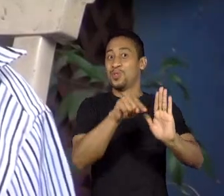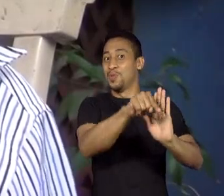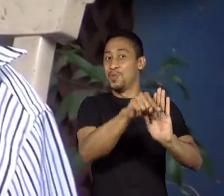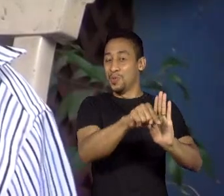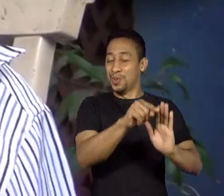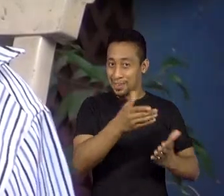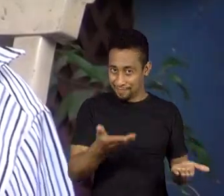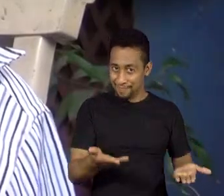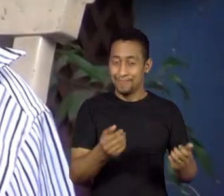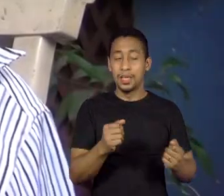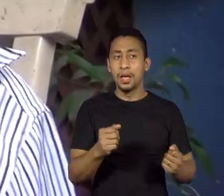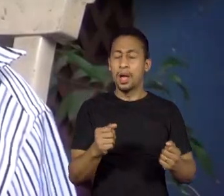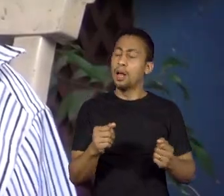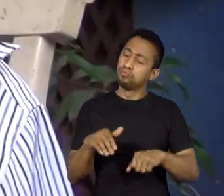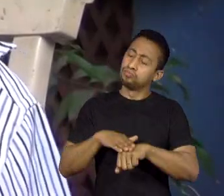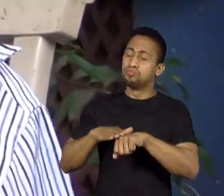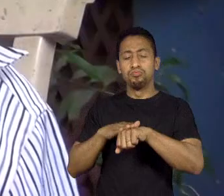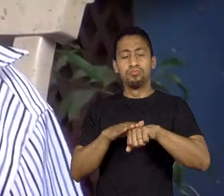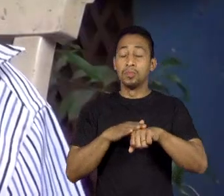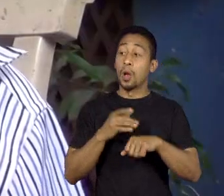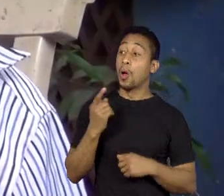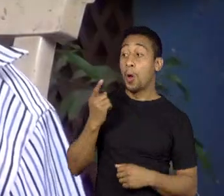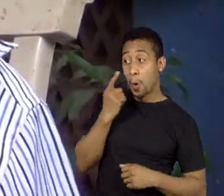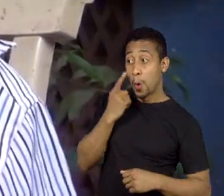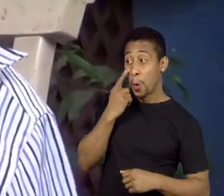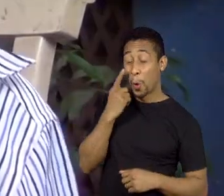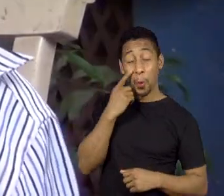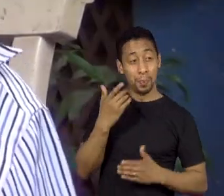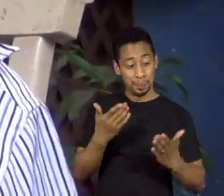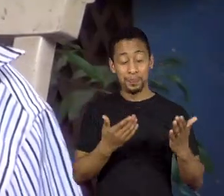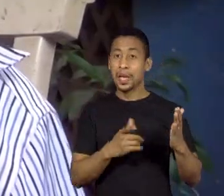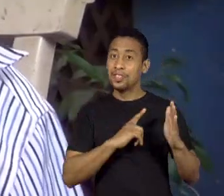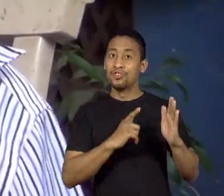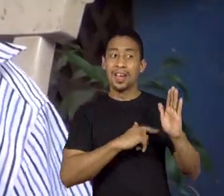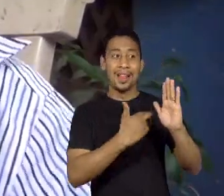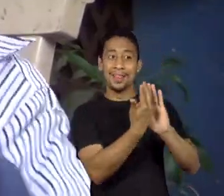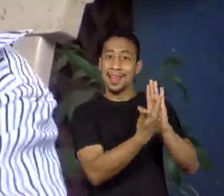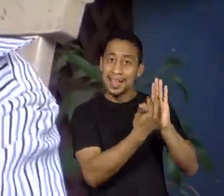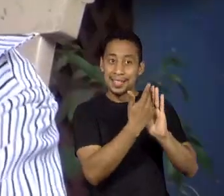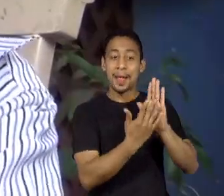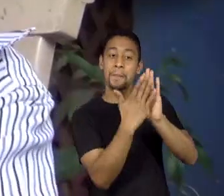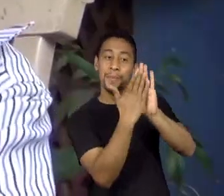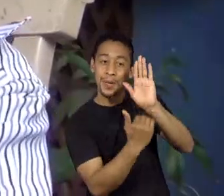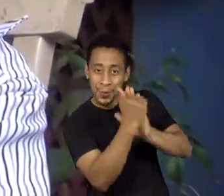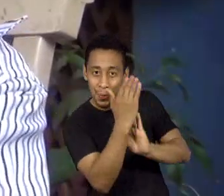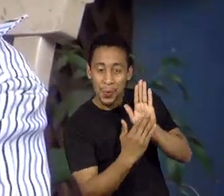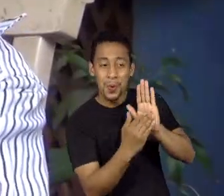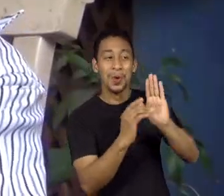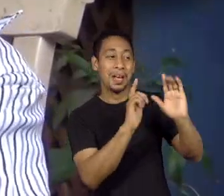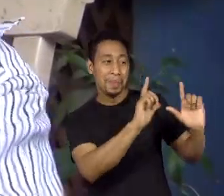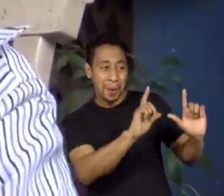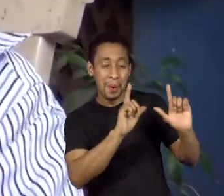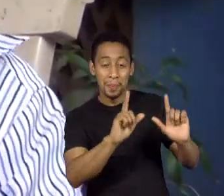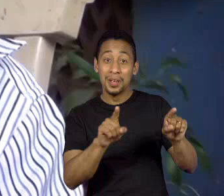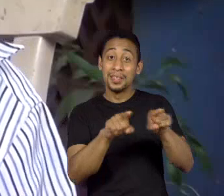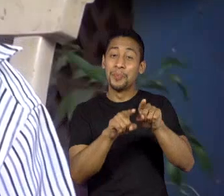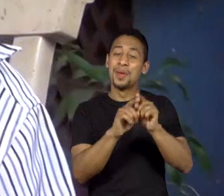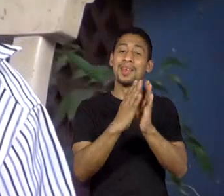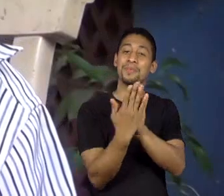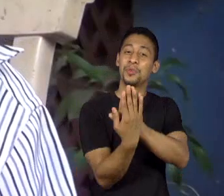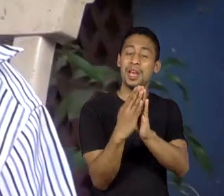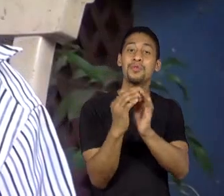ela disse, olha, eu desenhava, pintava, fazia os títulos, brincava com os bonecos, com os